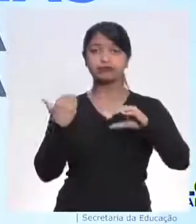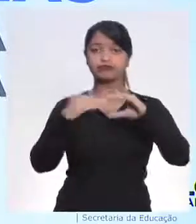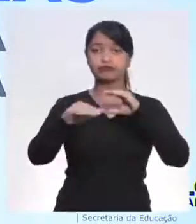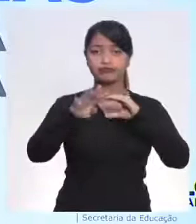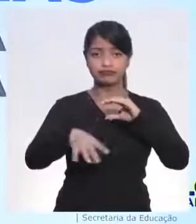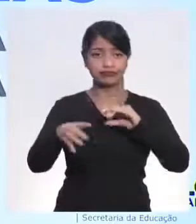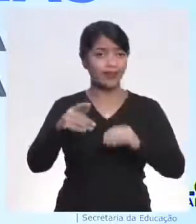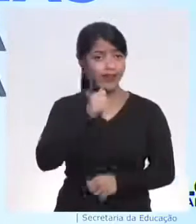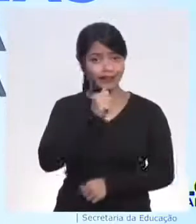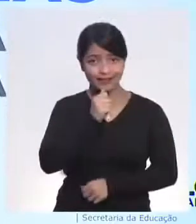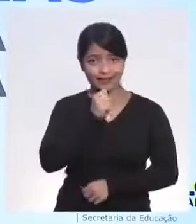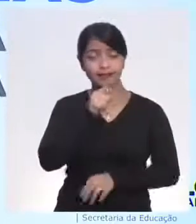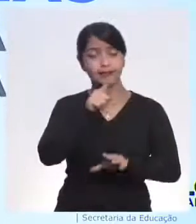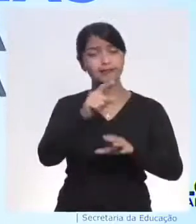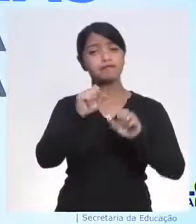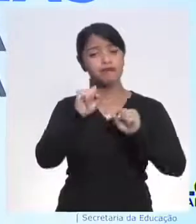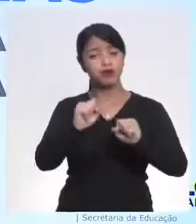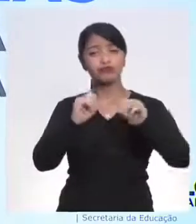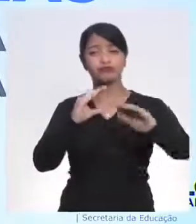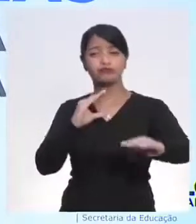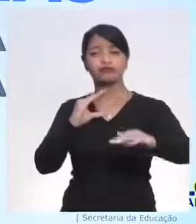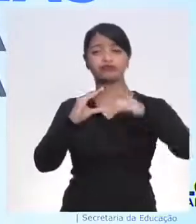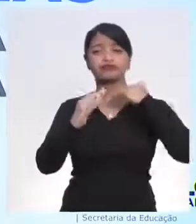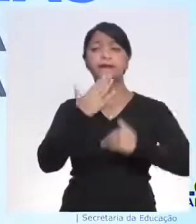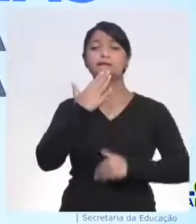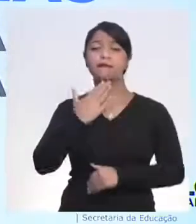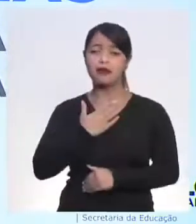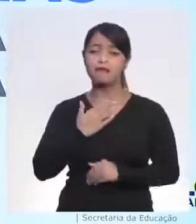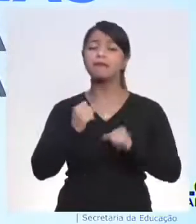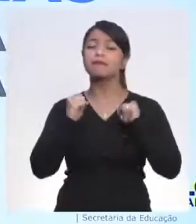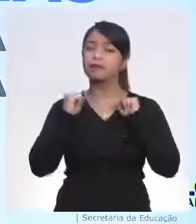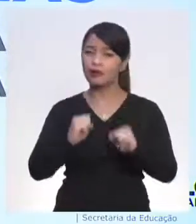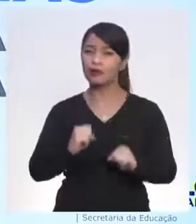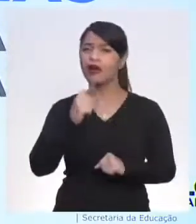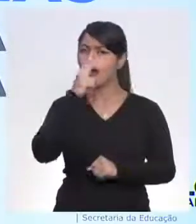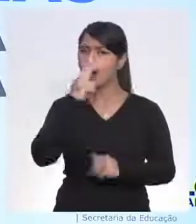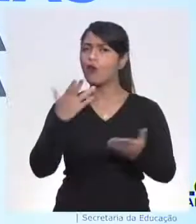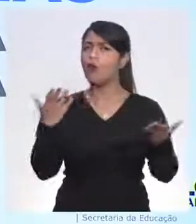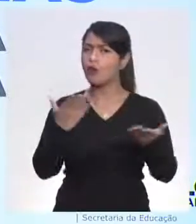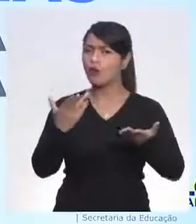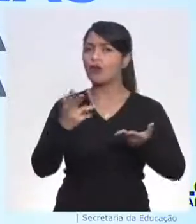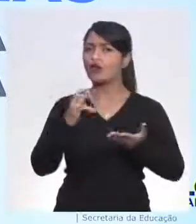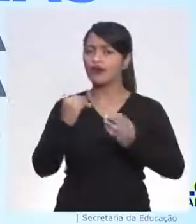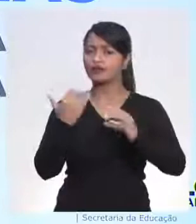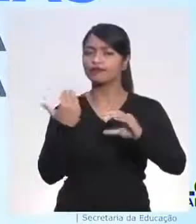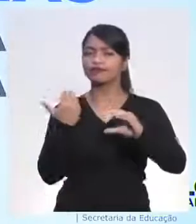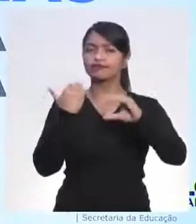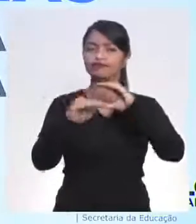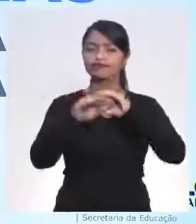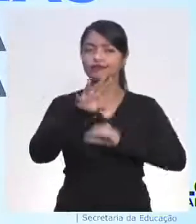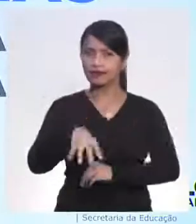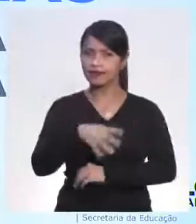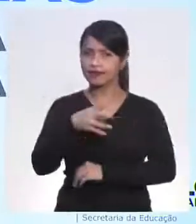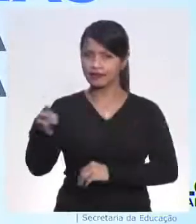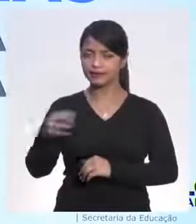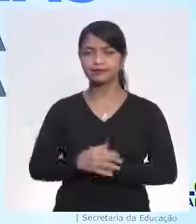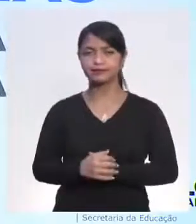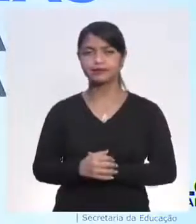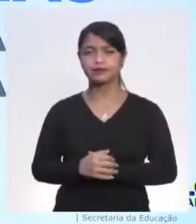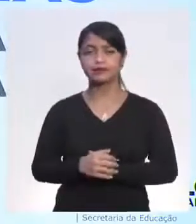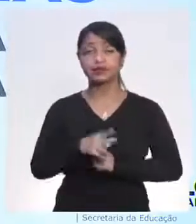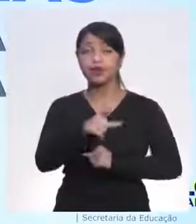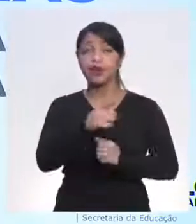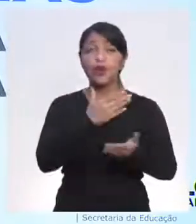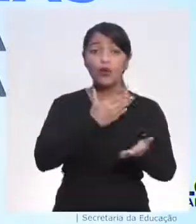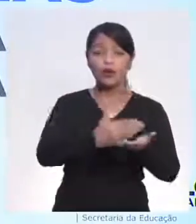e-mail solicitando, tá? Acredito que ainda hoje você receberá essa planilha. Não que você não possa começar ainda, tá?